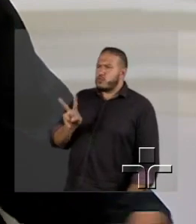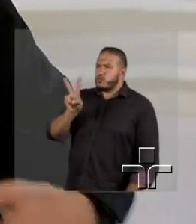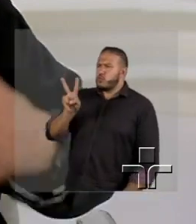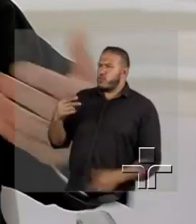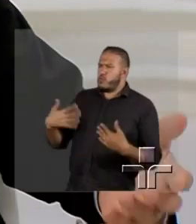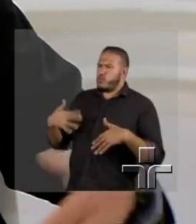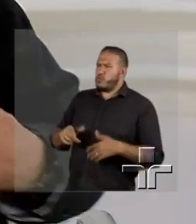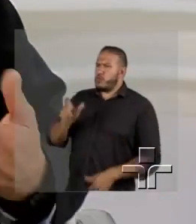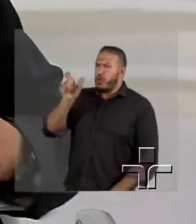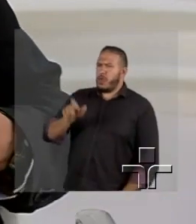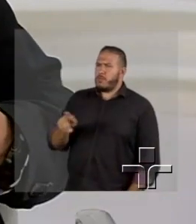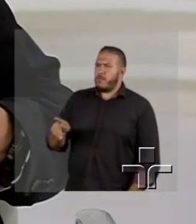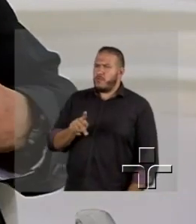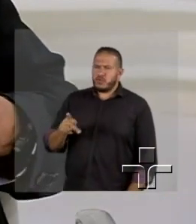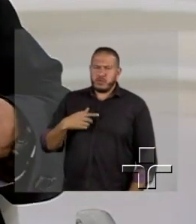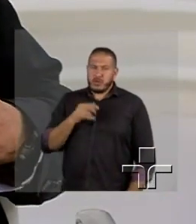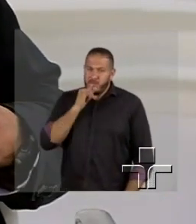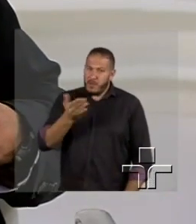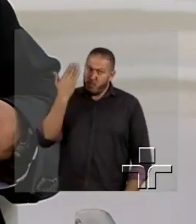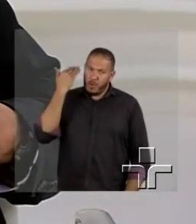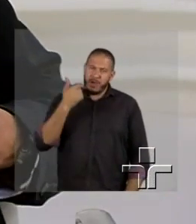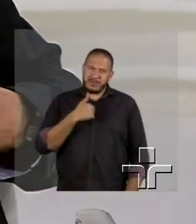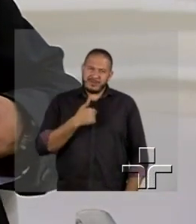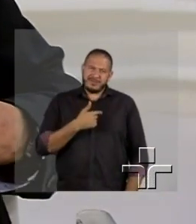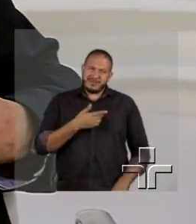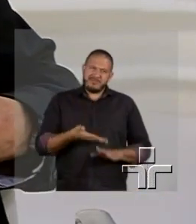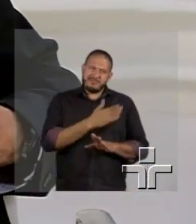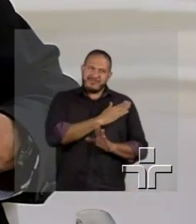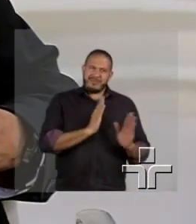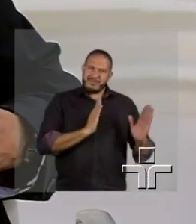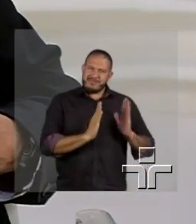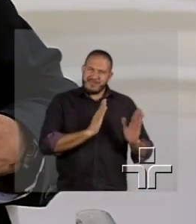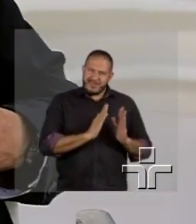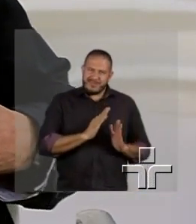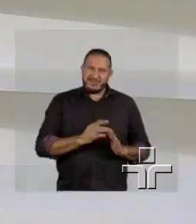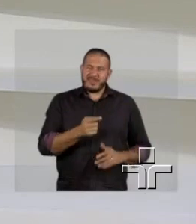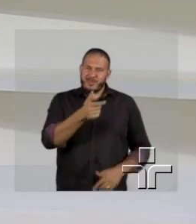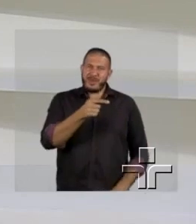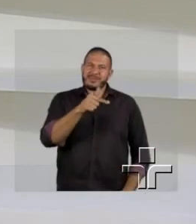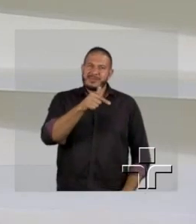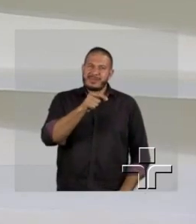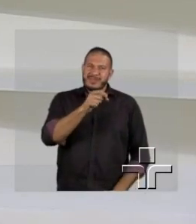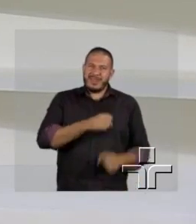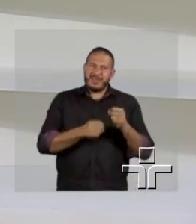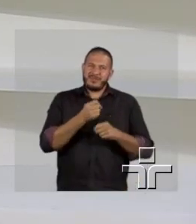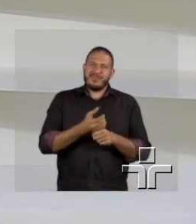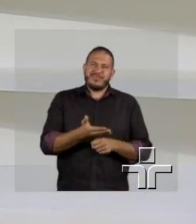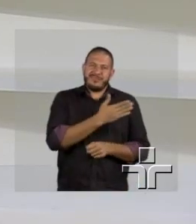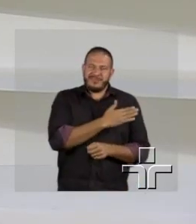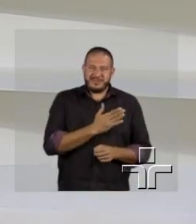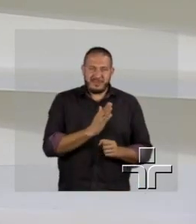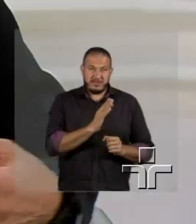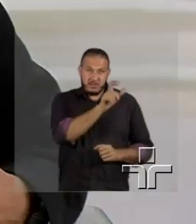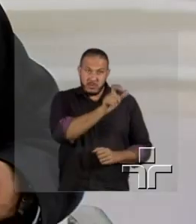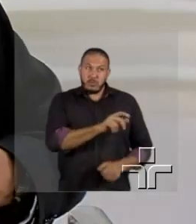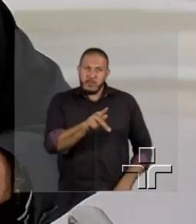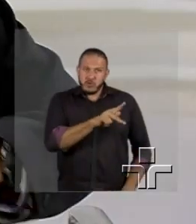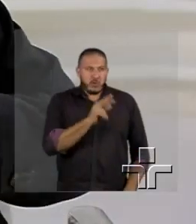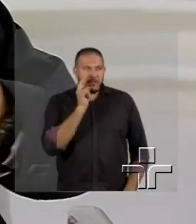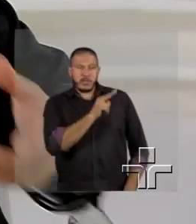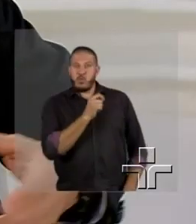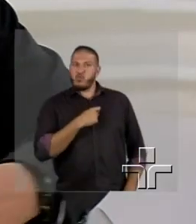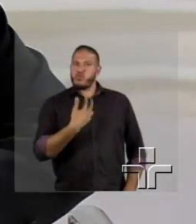o que deveria ser feito na educação, se o senhor concorda que não está sendo feito absolutamente nada, que não existe nem sequer um plano para a educação